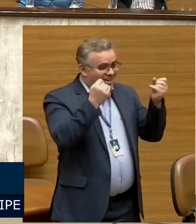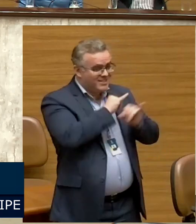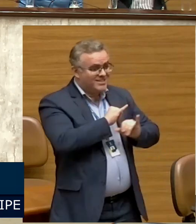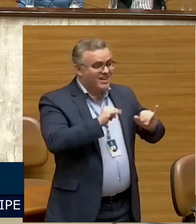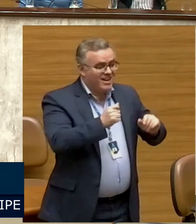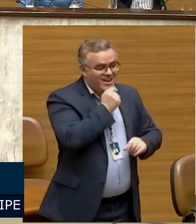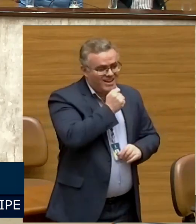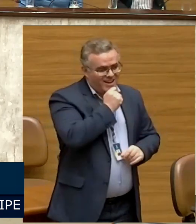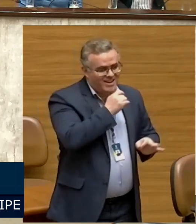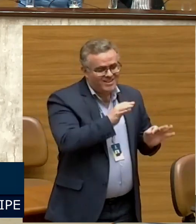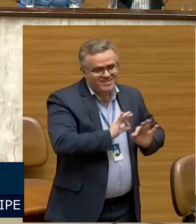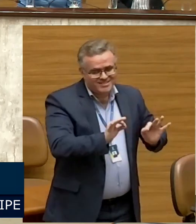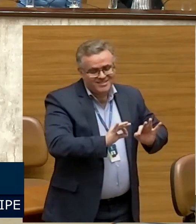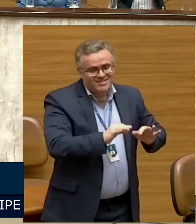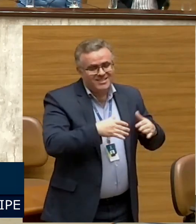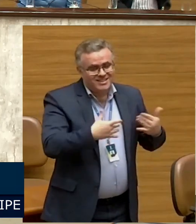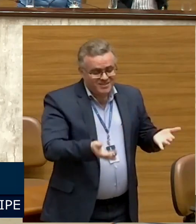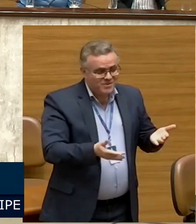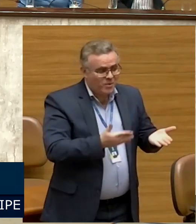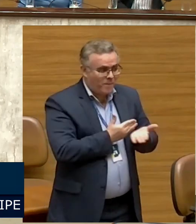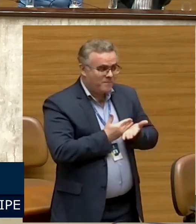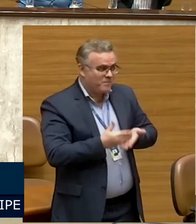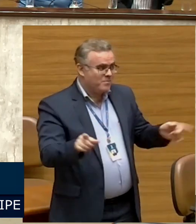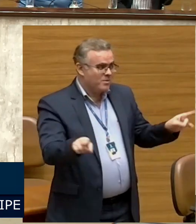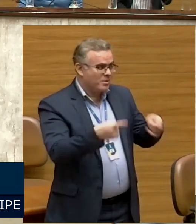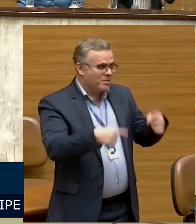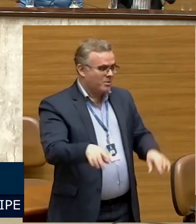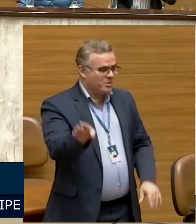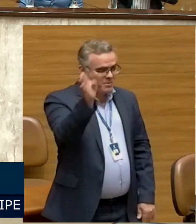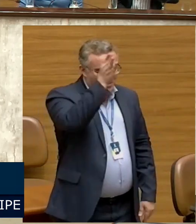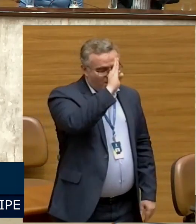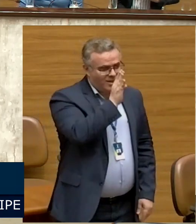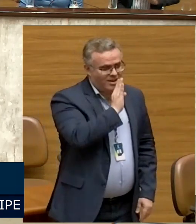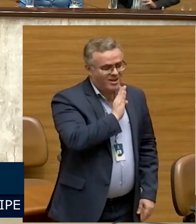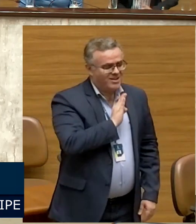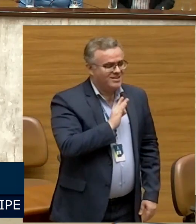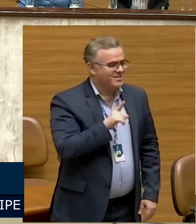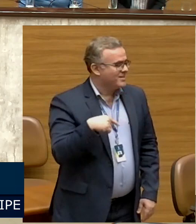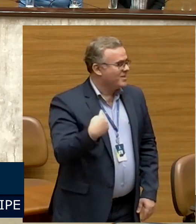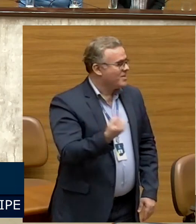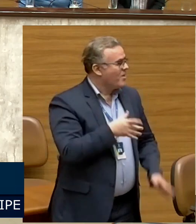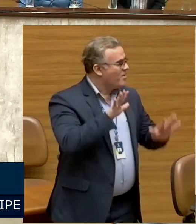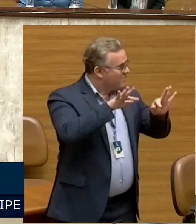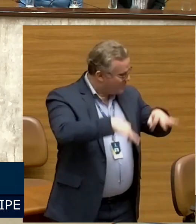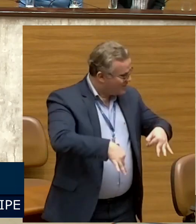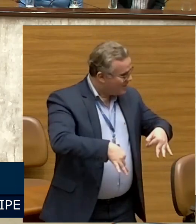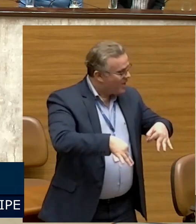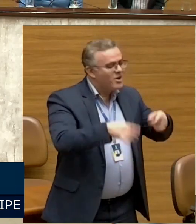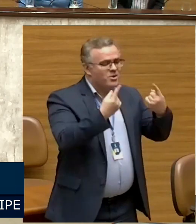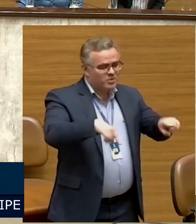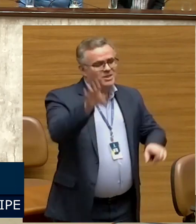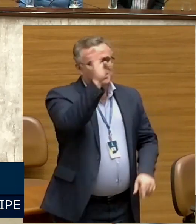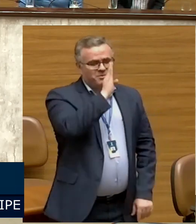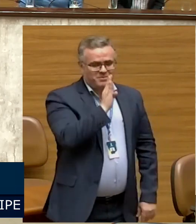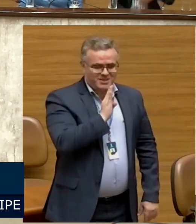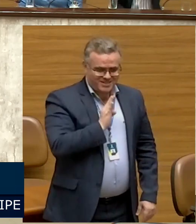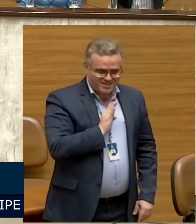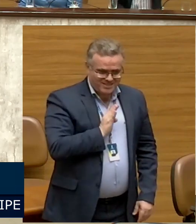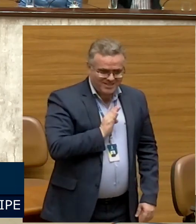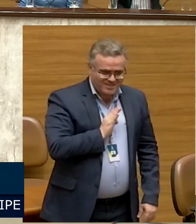anunciei inicialmente o hino nacional, vamos finalizar com o hino nacional,